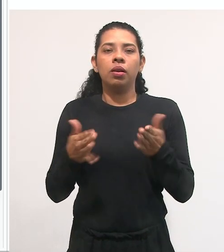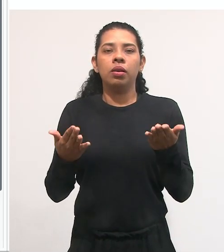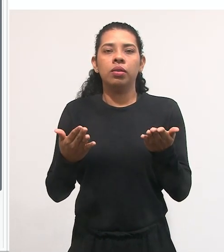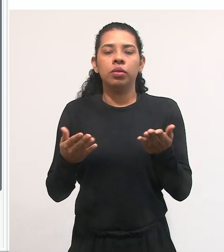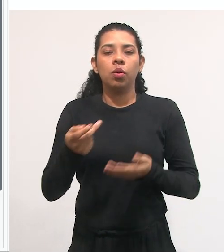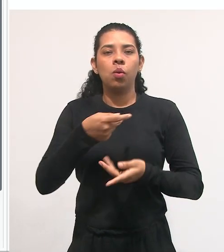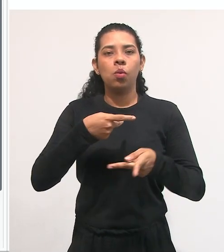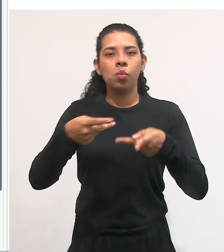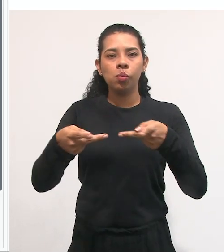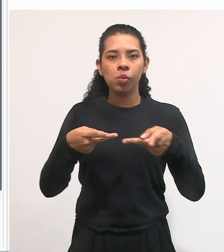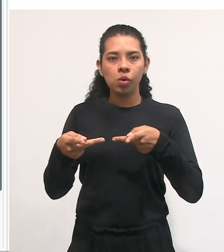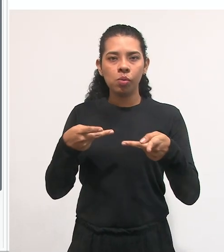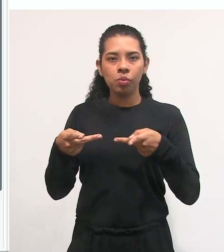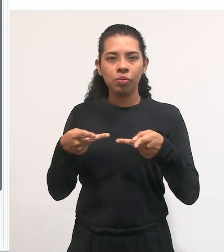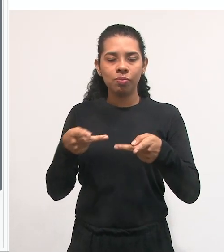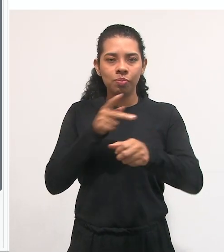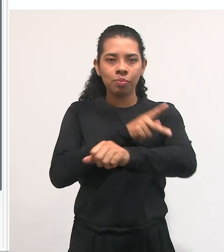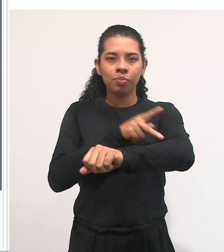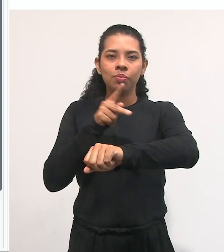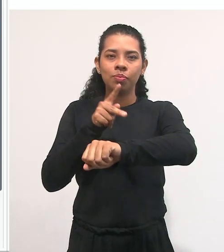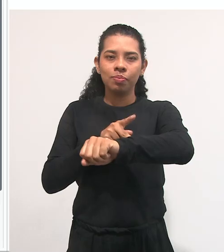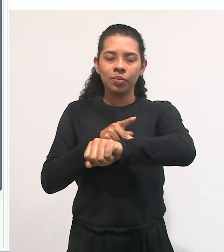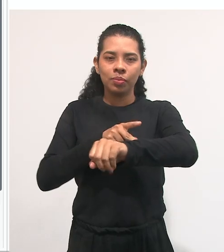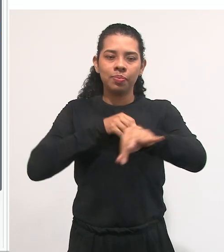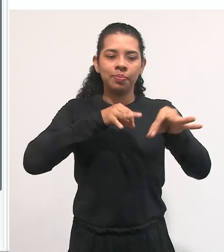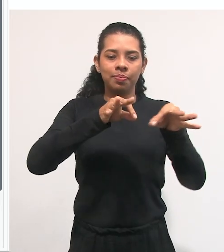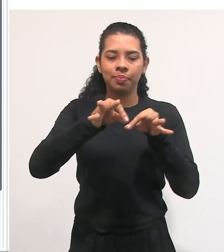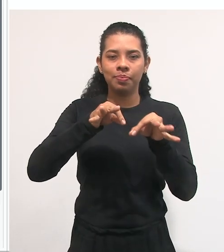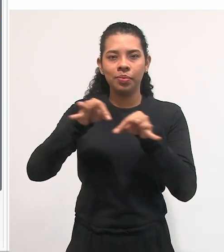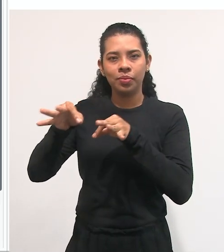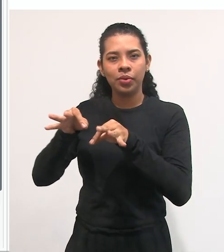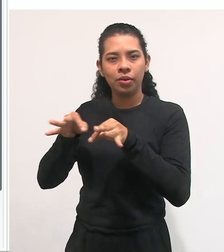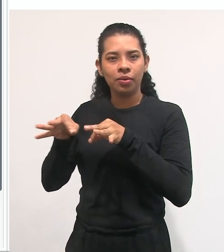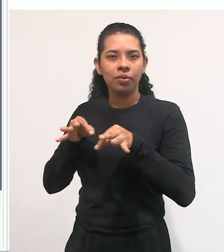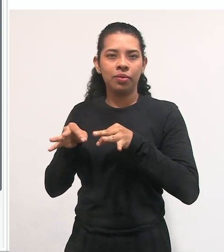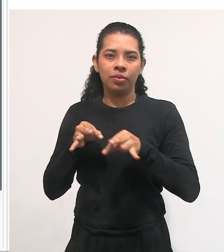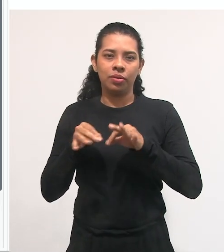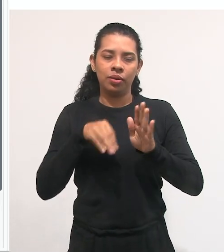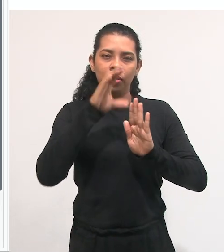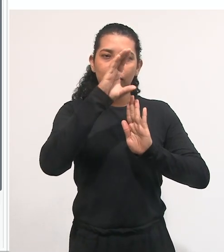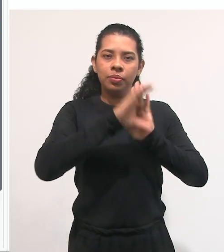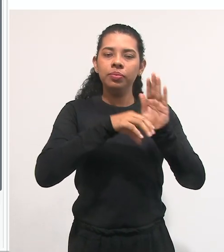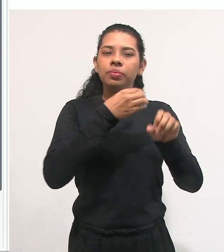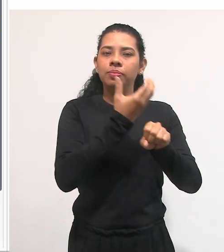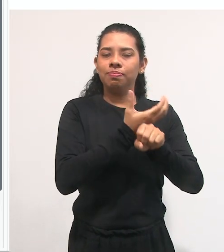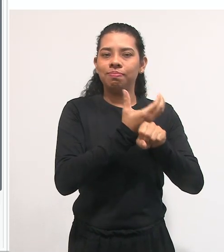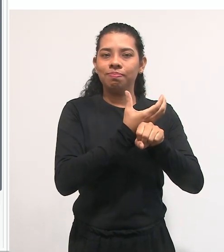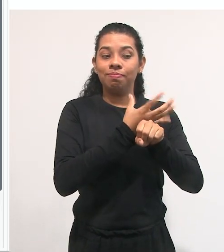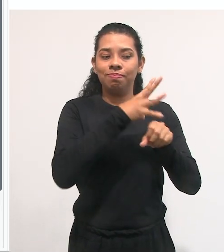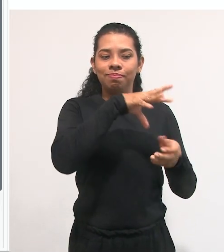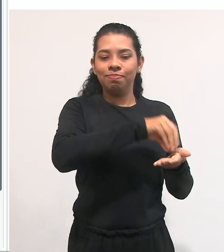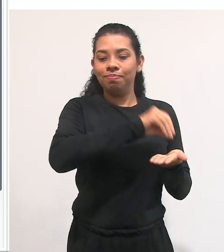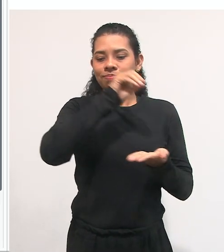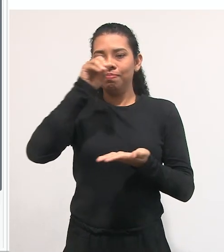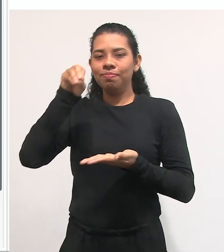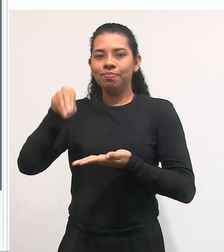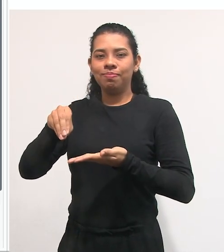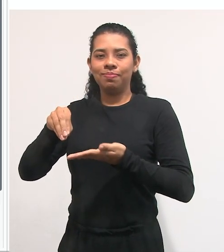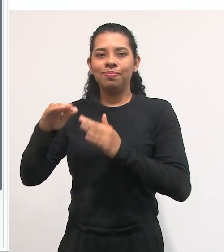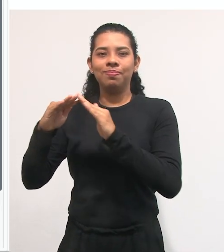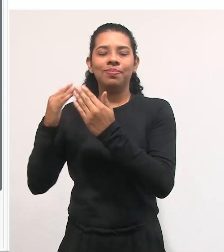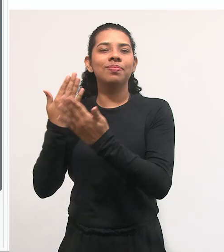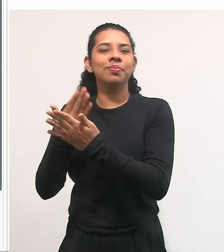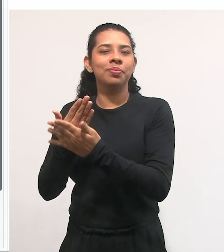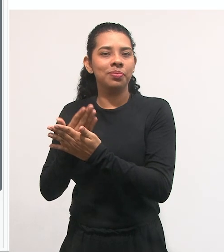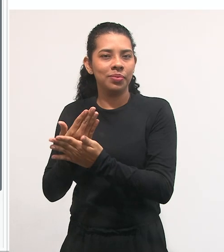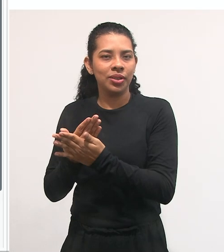projeto político-pedagógico, ele é a organização curricular dentro da minha escola, dentro da minha unidade